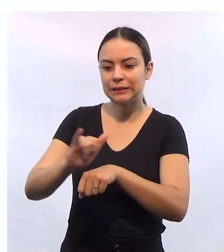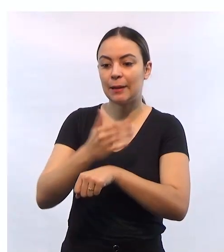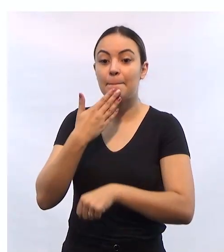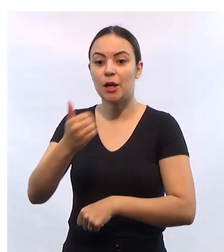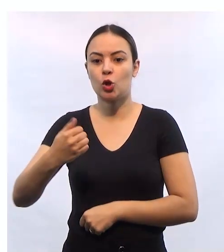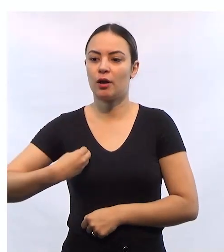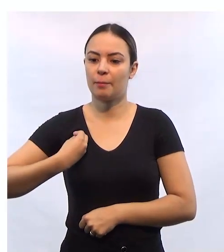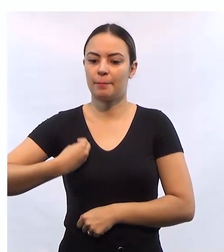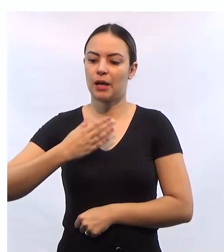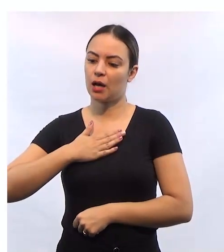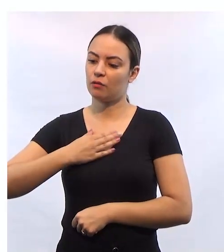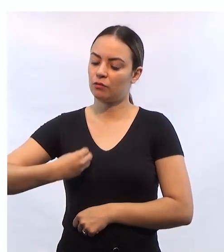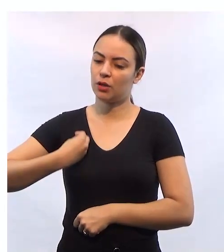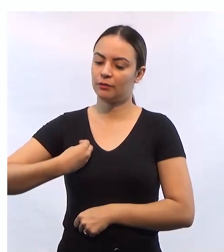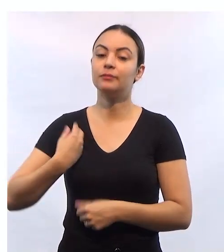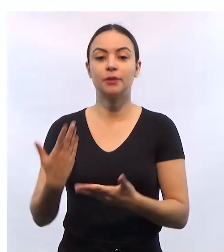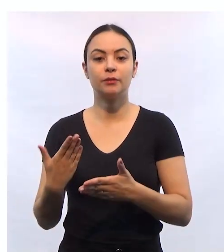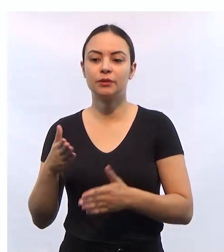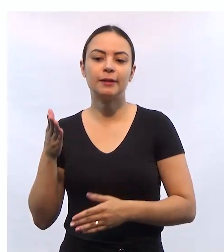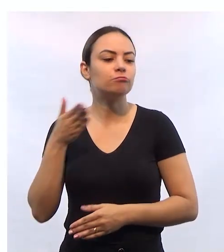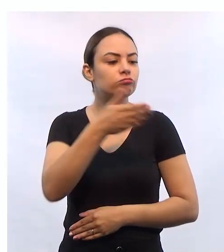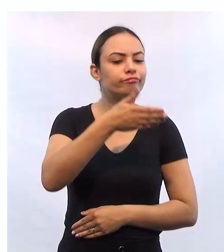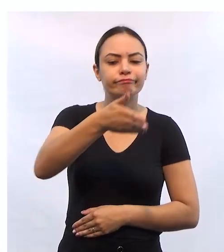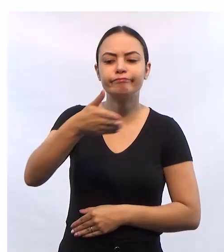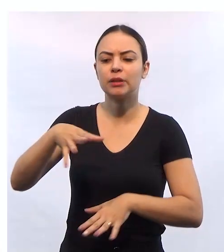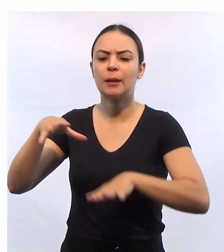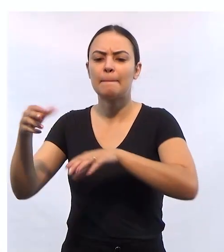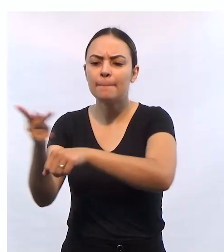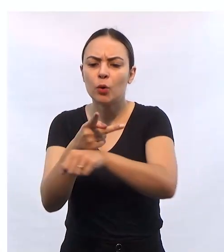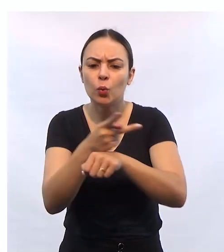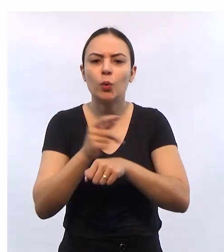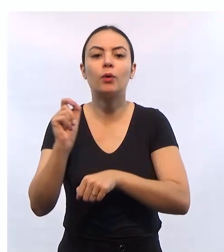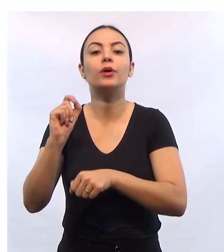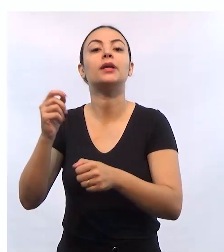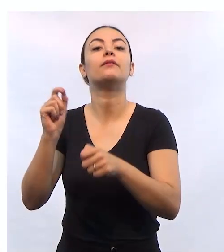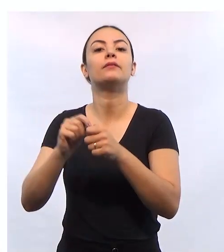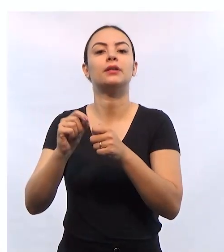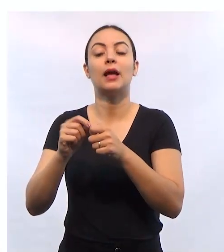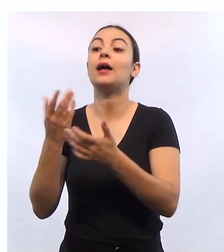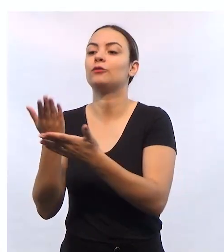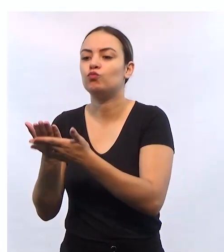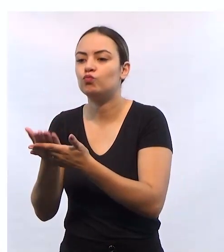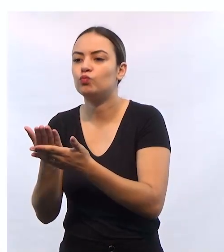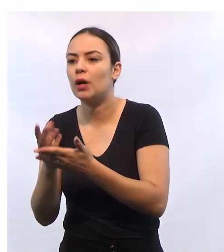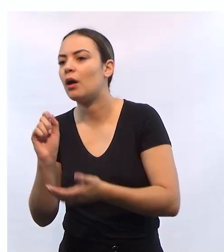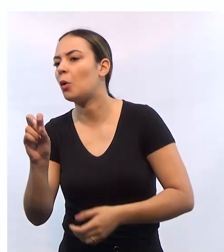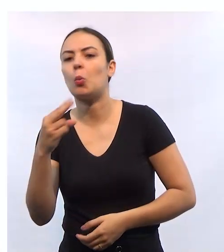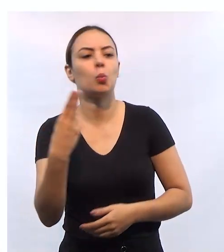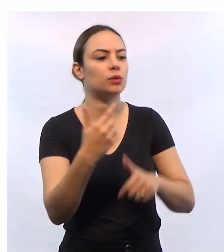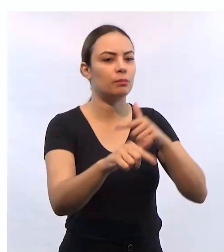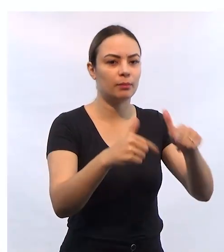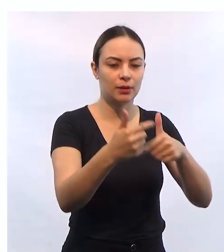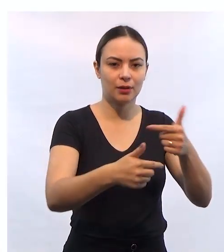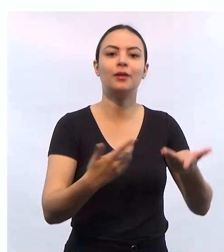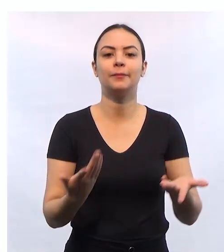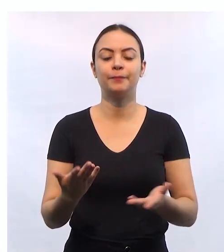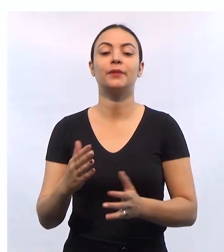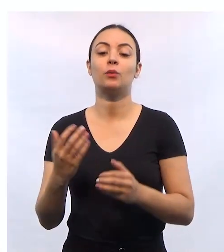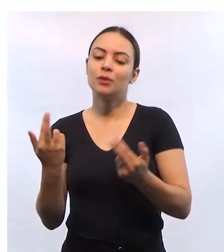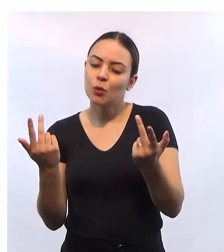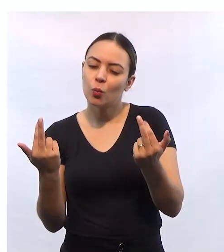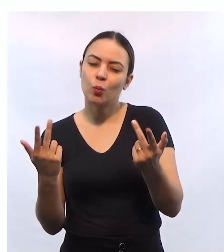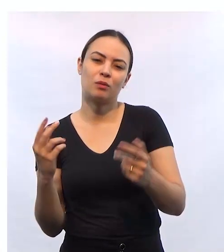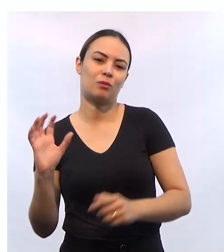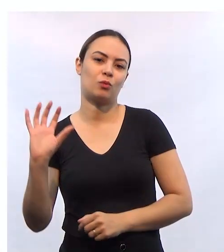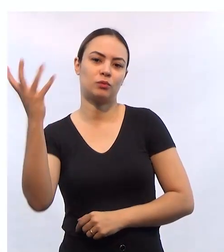com os conceitos de mudança e de capacidade adaptativa. Vou grifar bem isso daqui, ó.